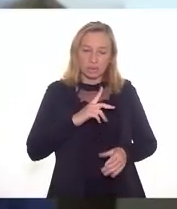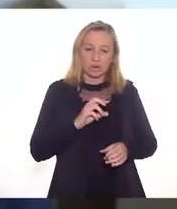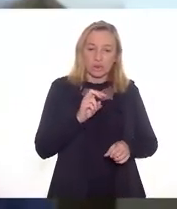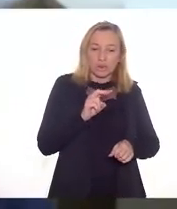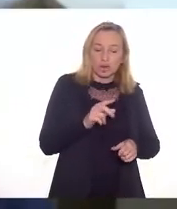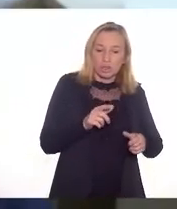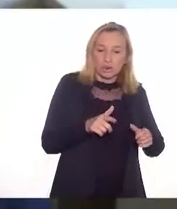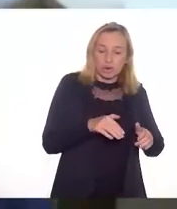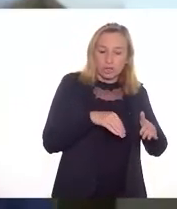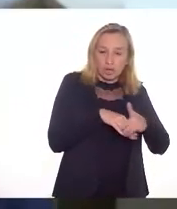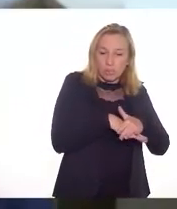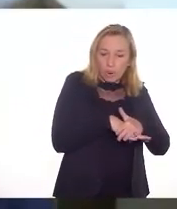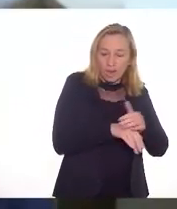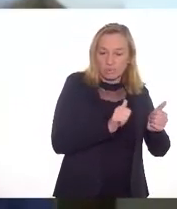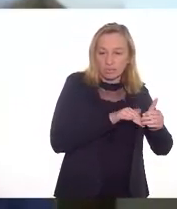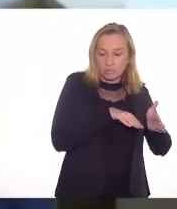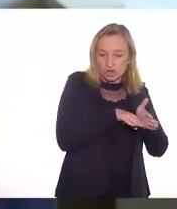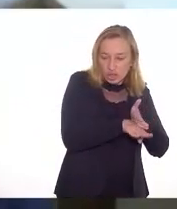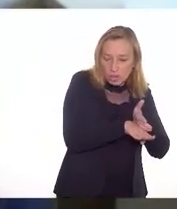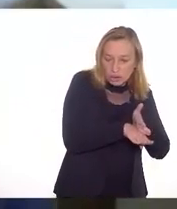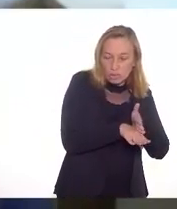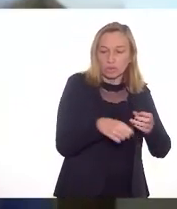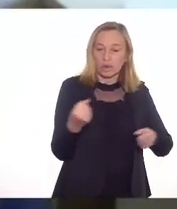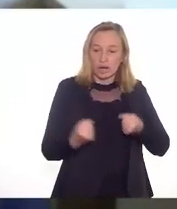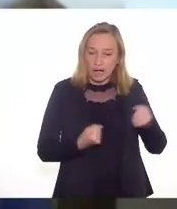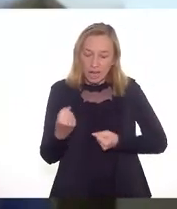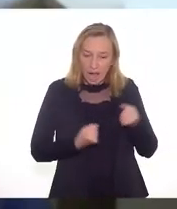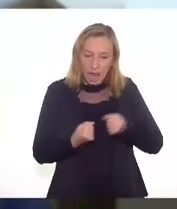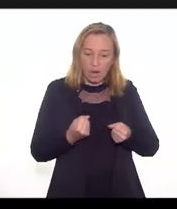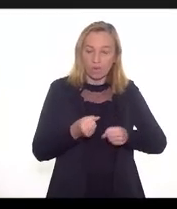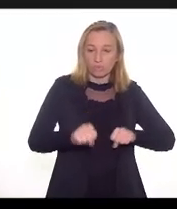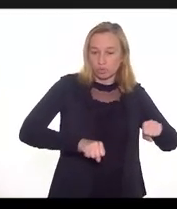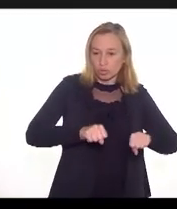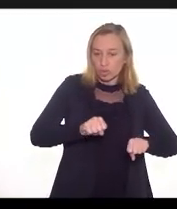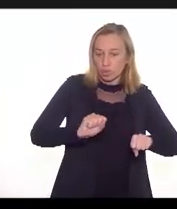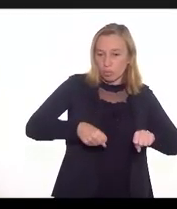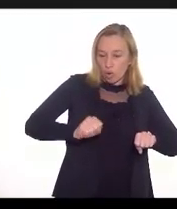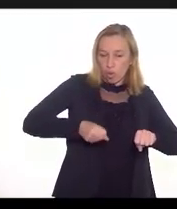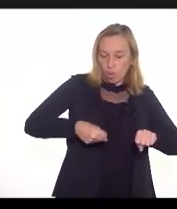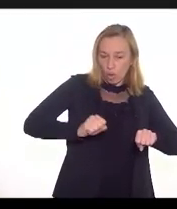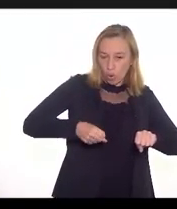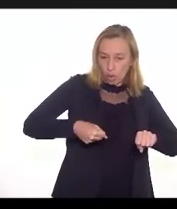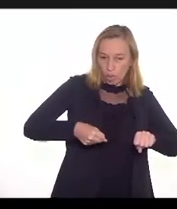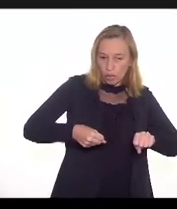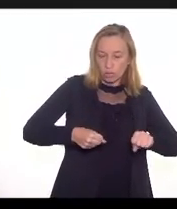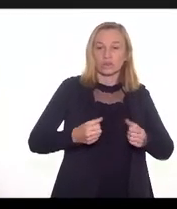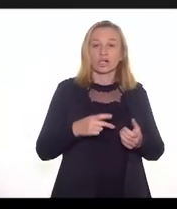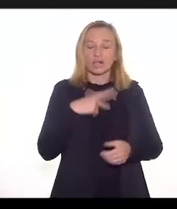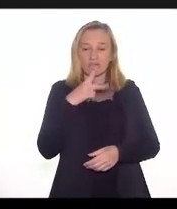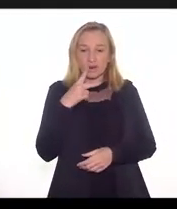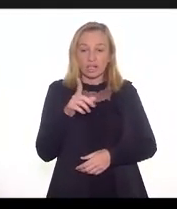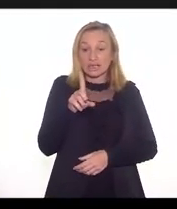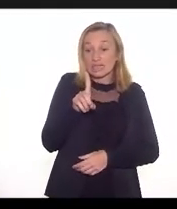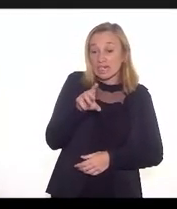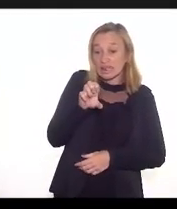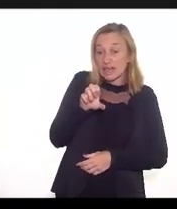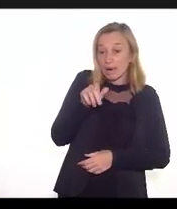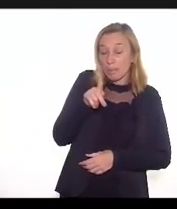veículos, automotores e motocicletas. Então, ele está falando de depósito de